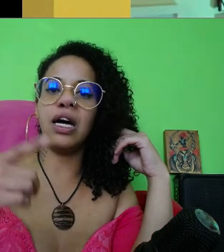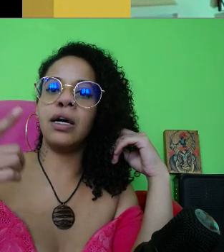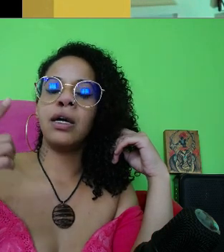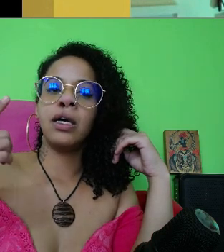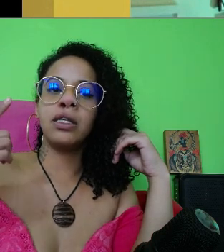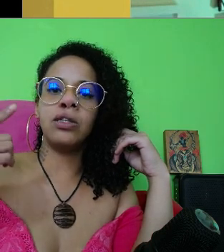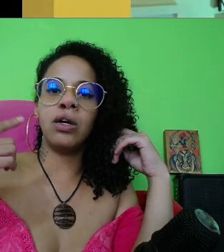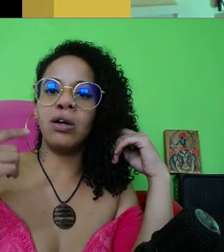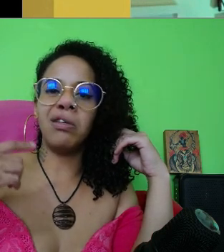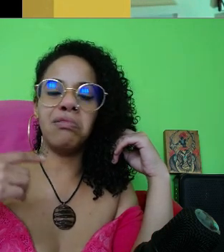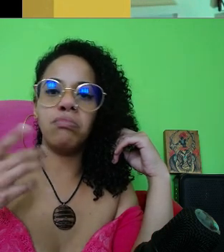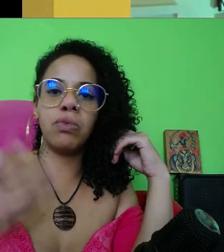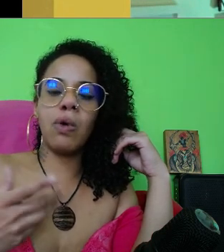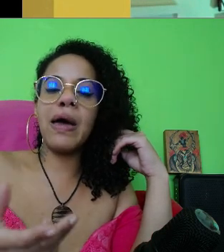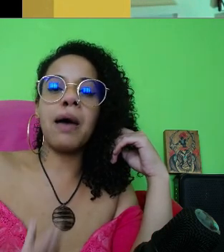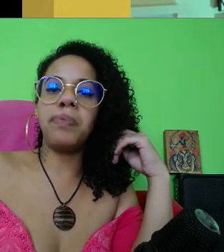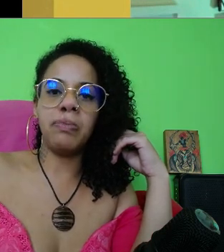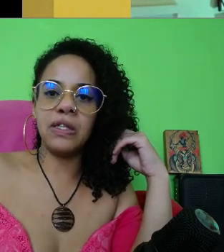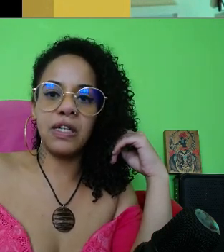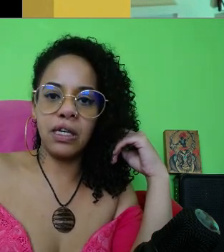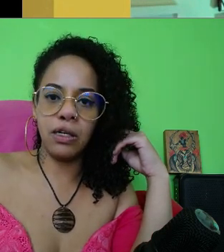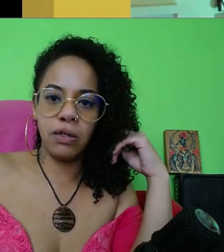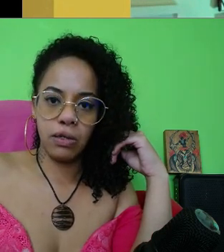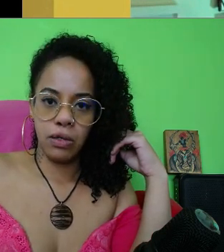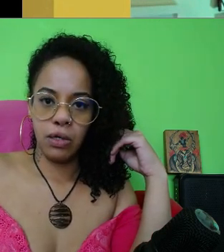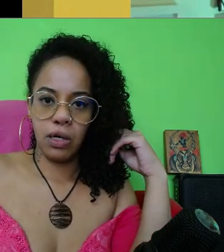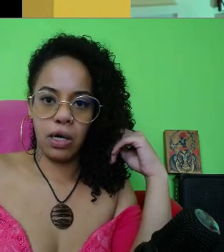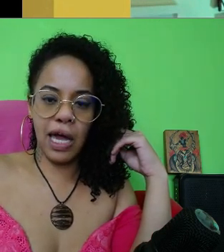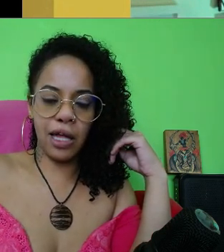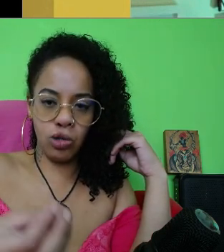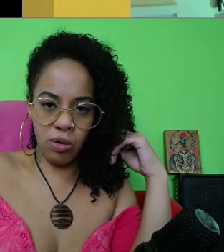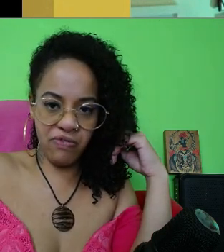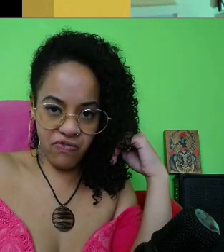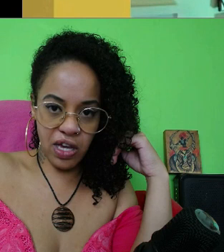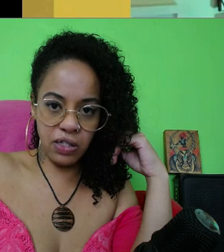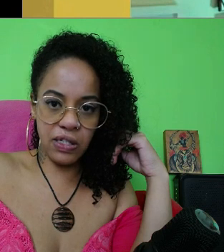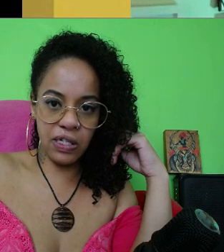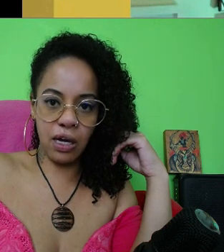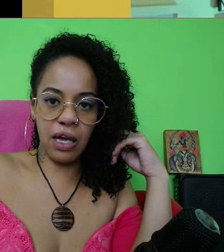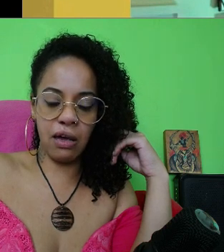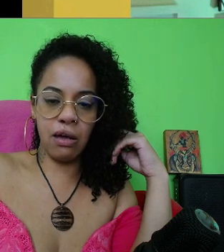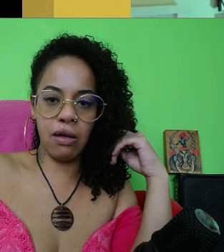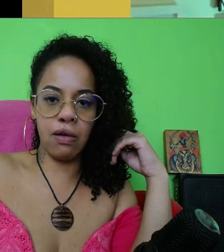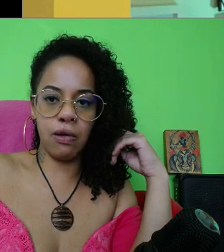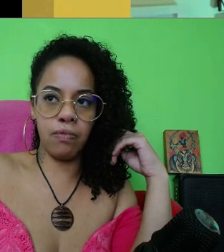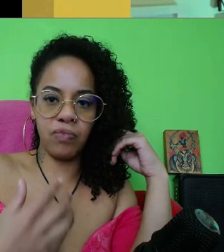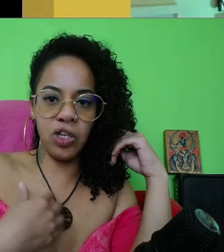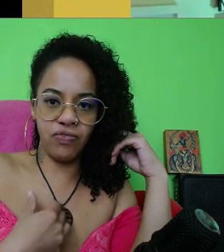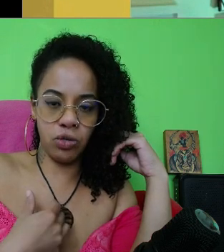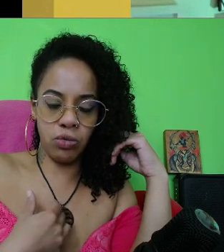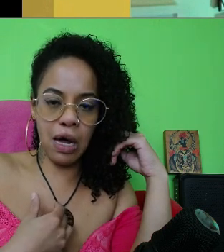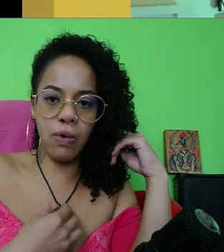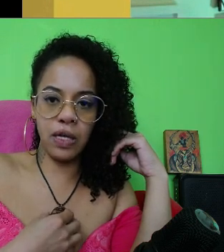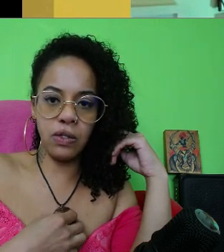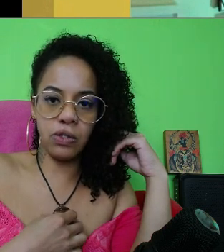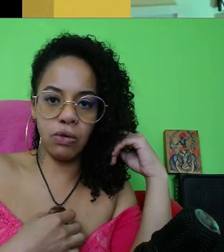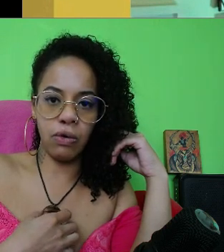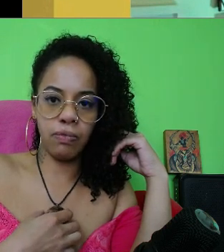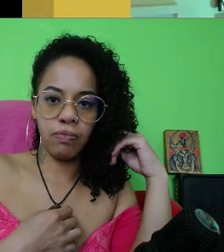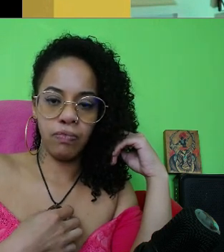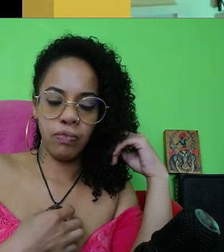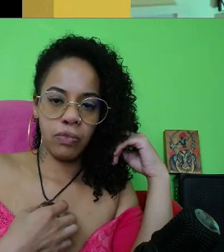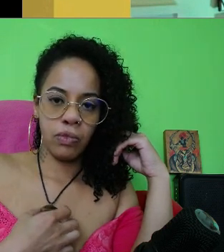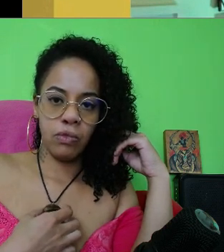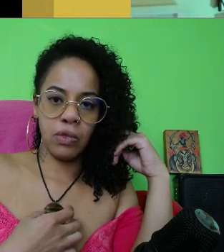academia do qual é a premissa aqui é a tua vivência individual é